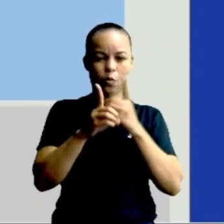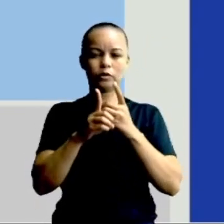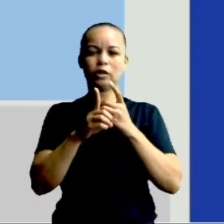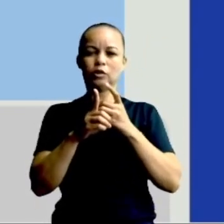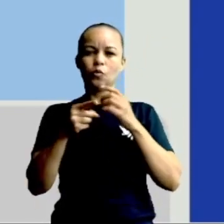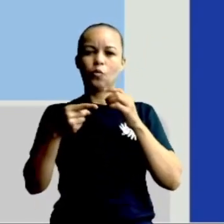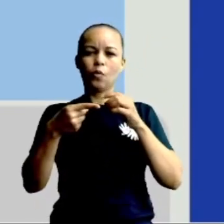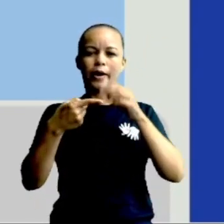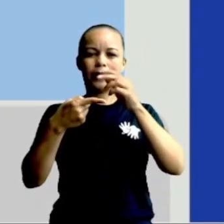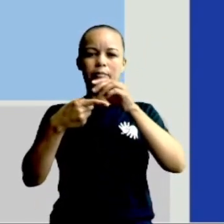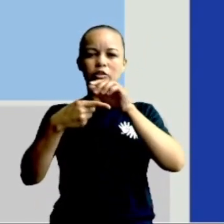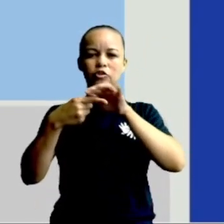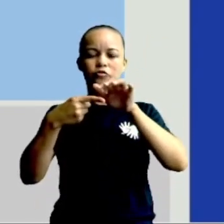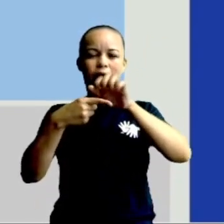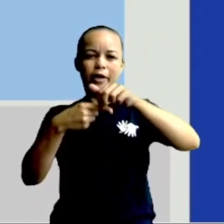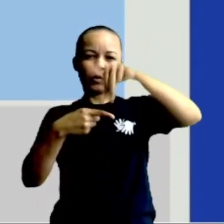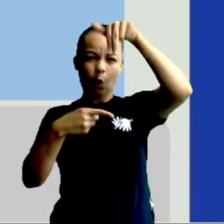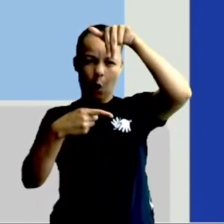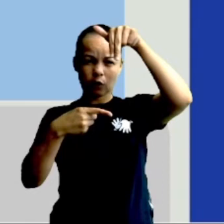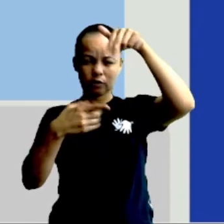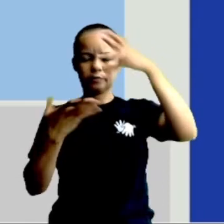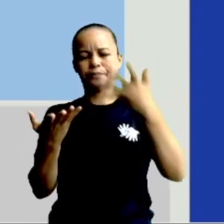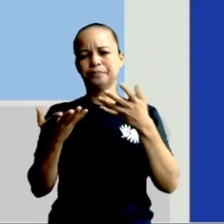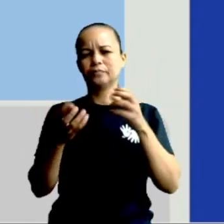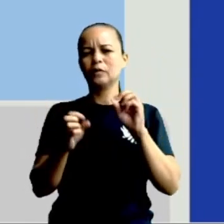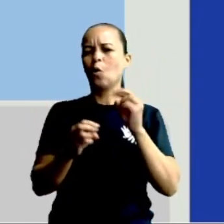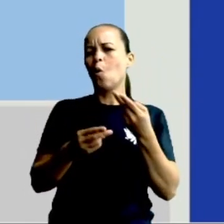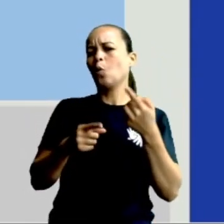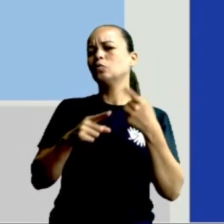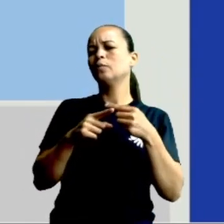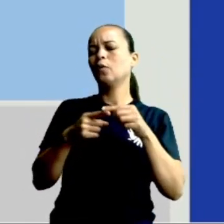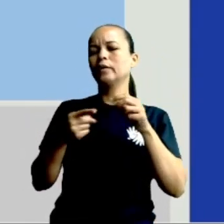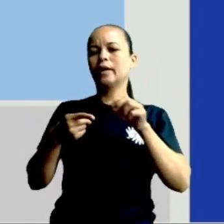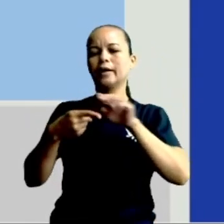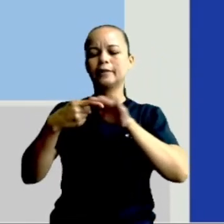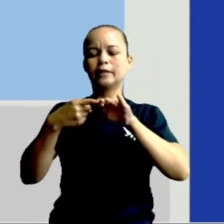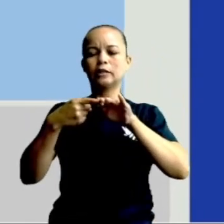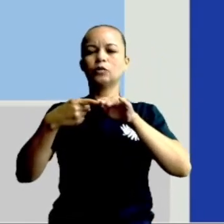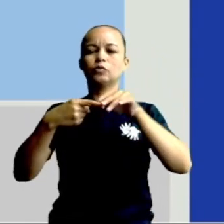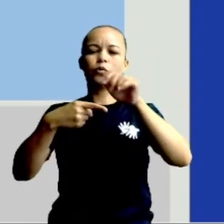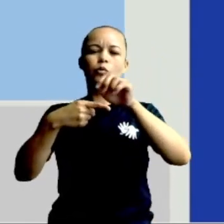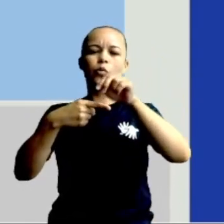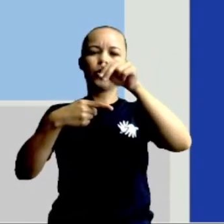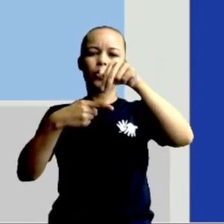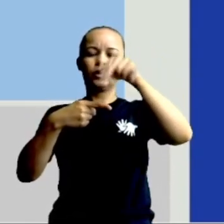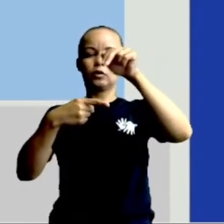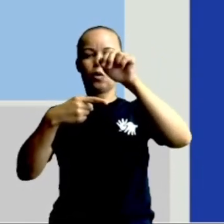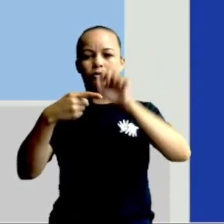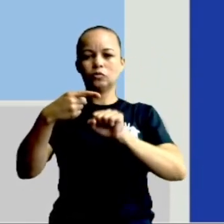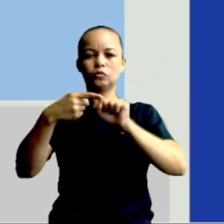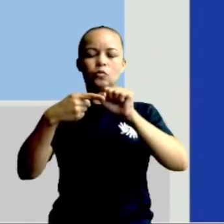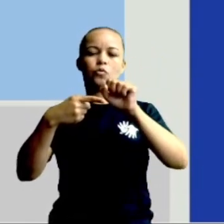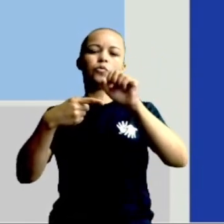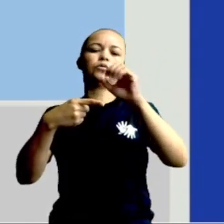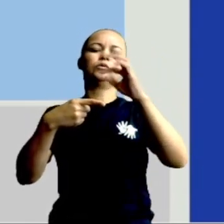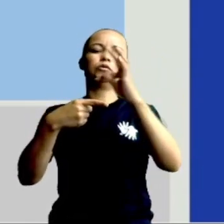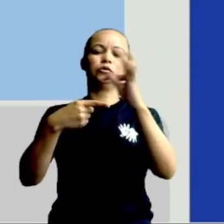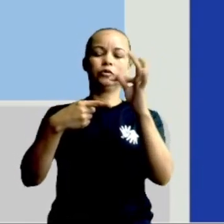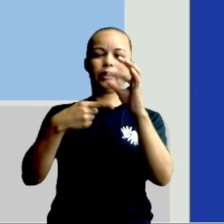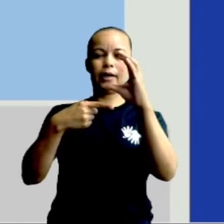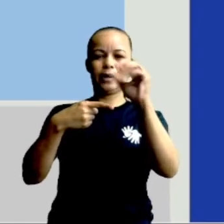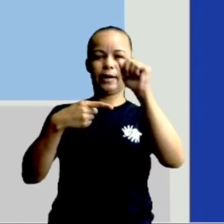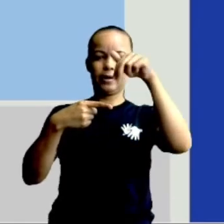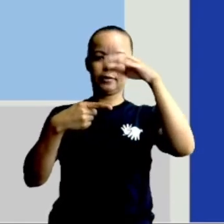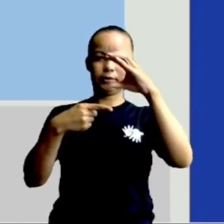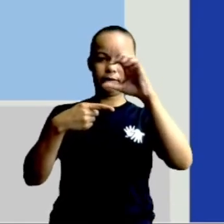será porque localiza-se na linha do Equador e entre os trópicos de Câncer e Capricórnio? Será que é por conta da extensão territorial,